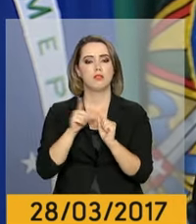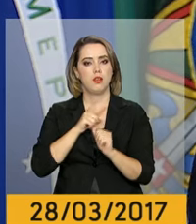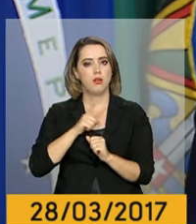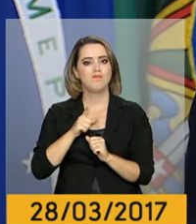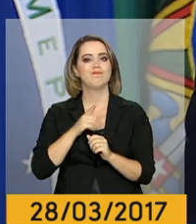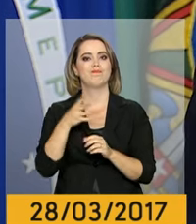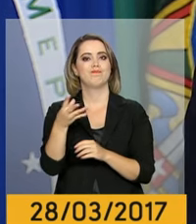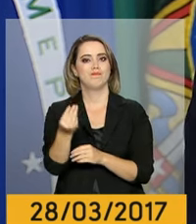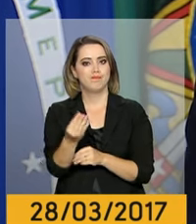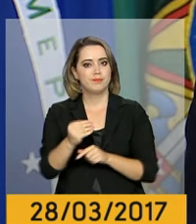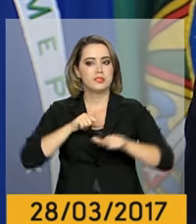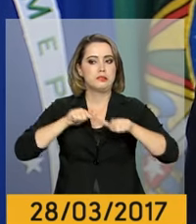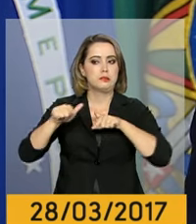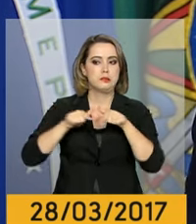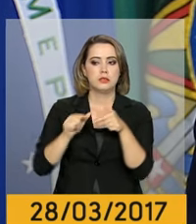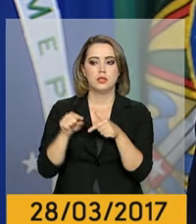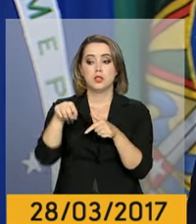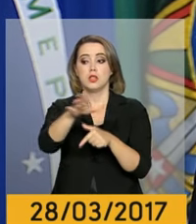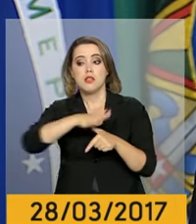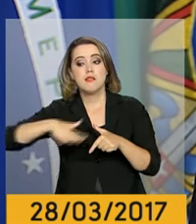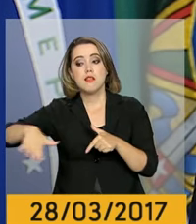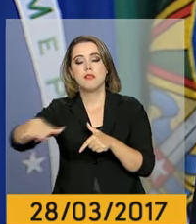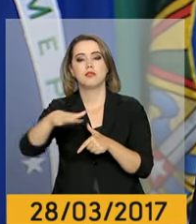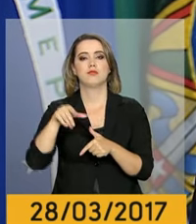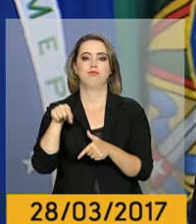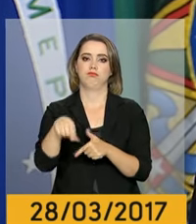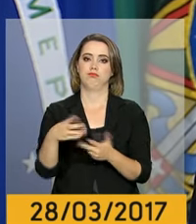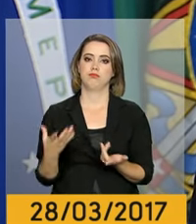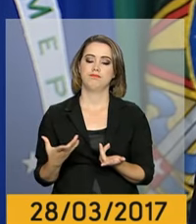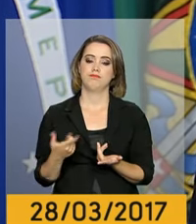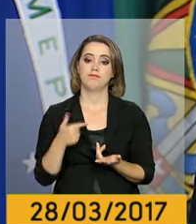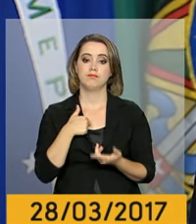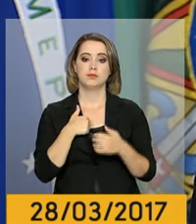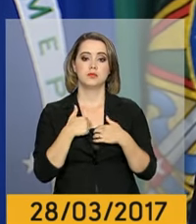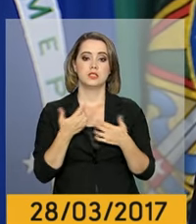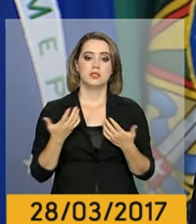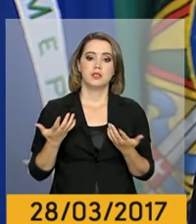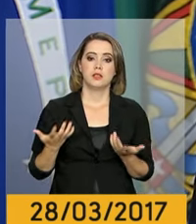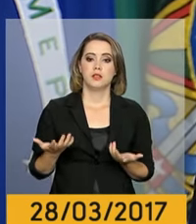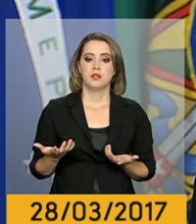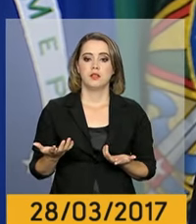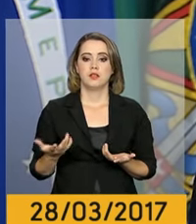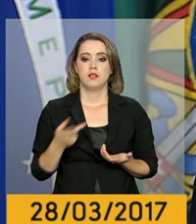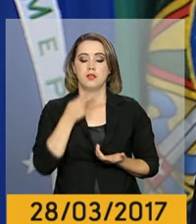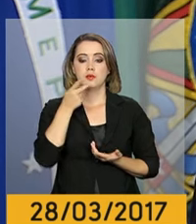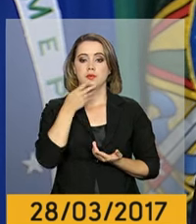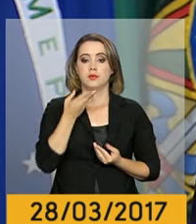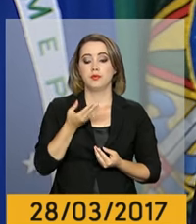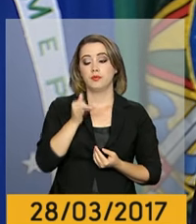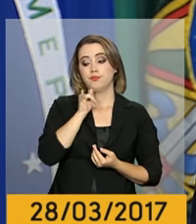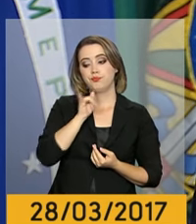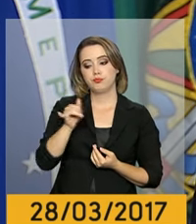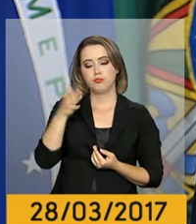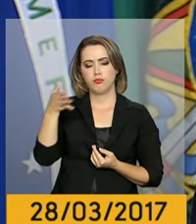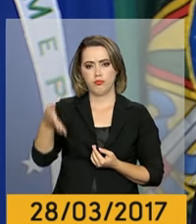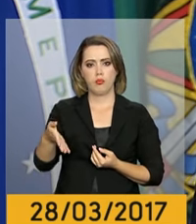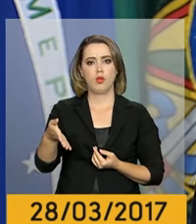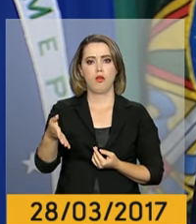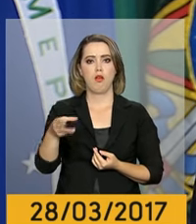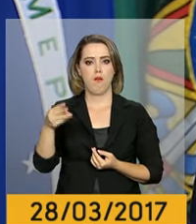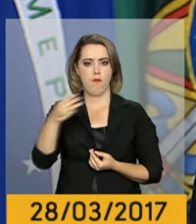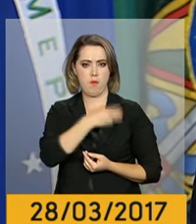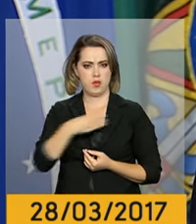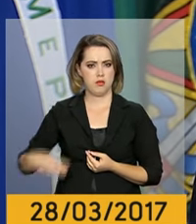fazer nesse setor e eu assim falava a ele porque